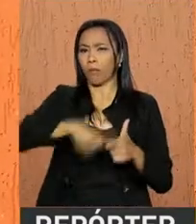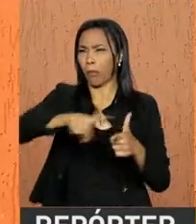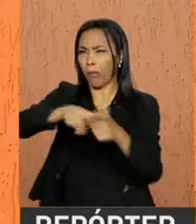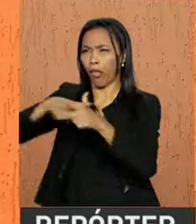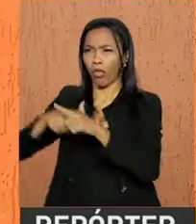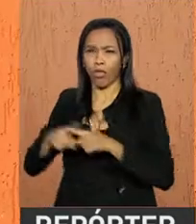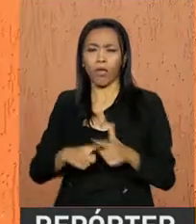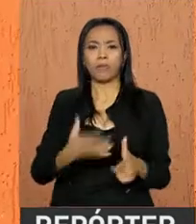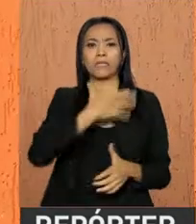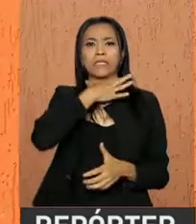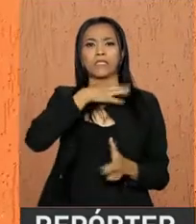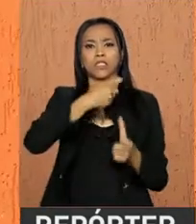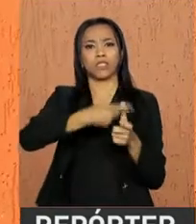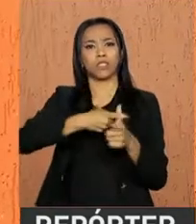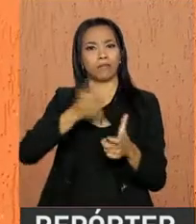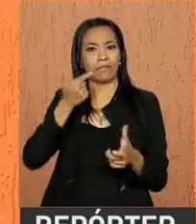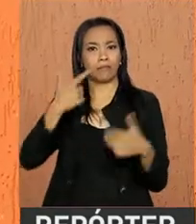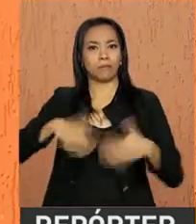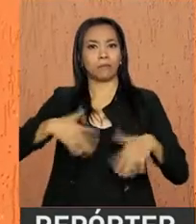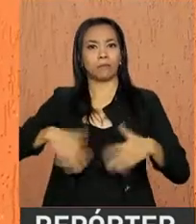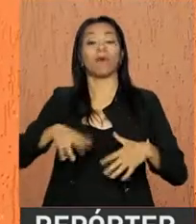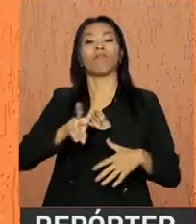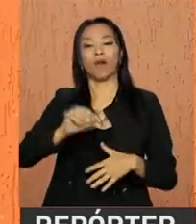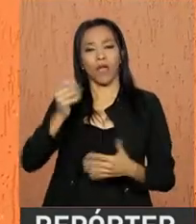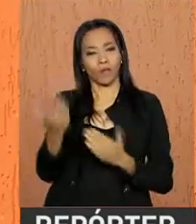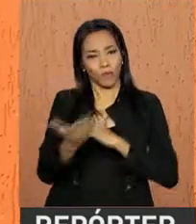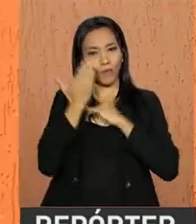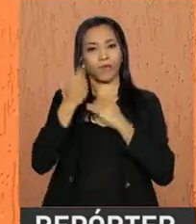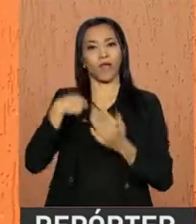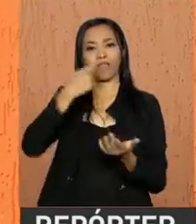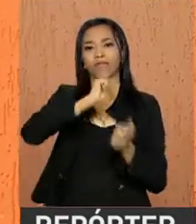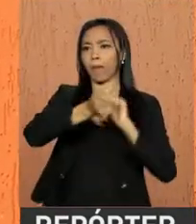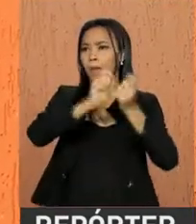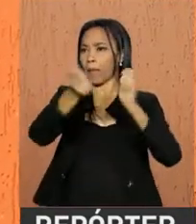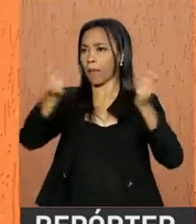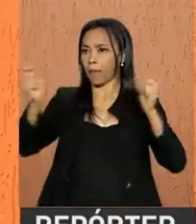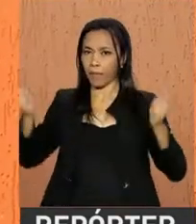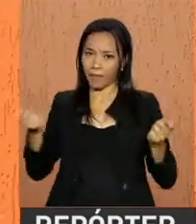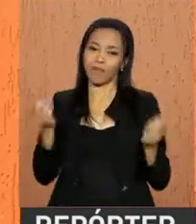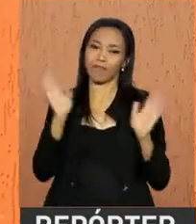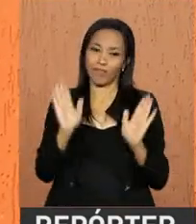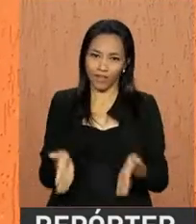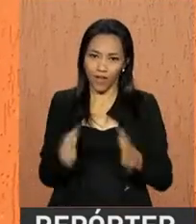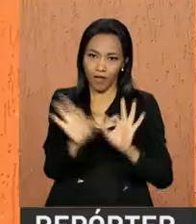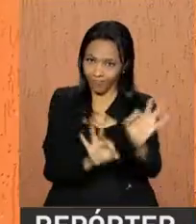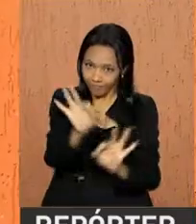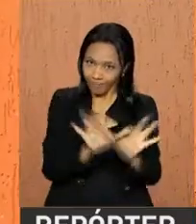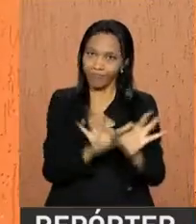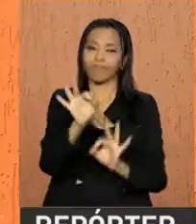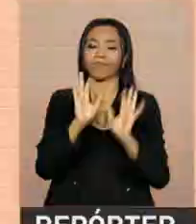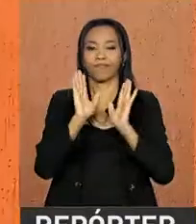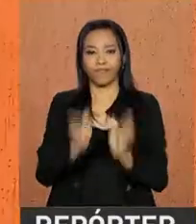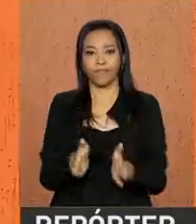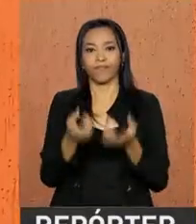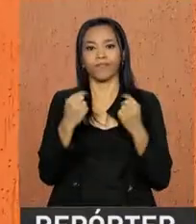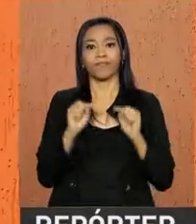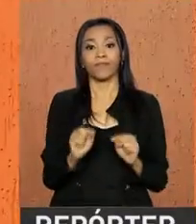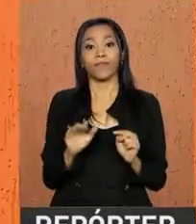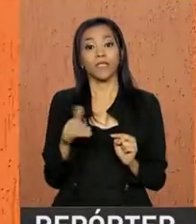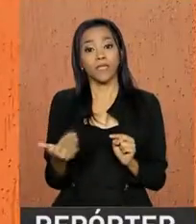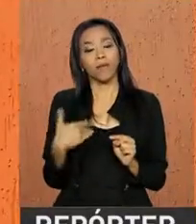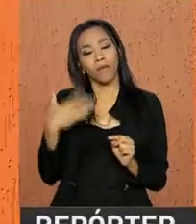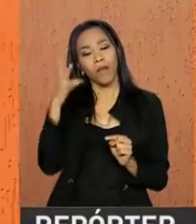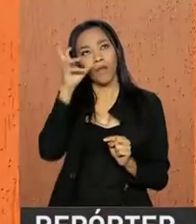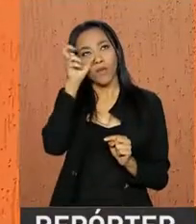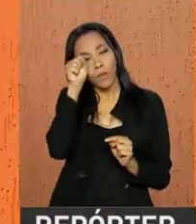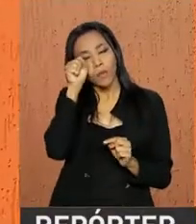dívidas que adquirir ainda vai ajudar muito é então já tem destino certo já preocupa algumas vidas então até para